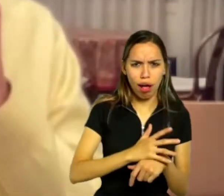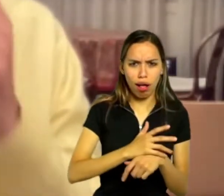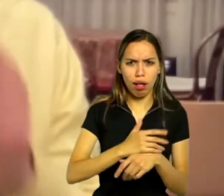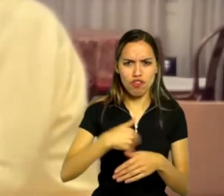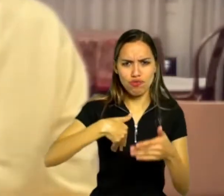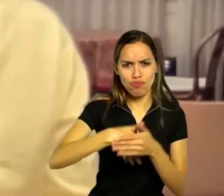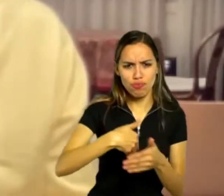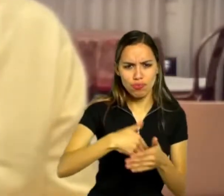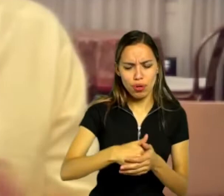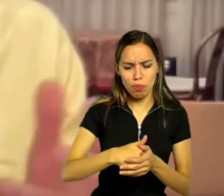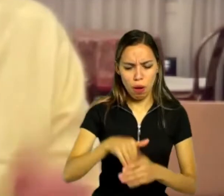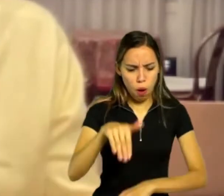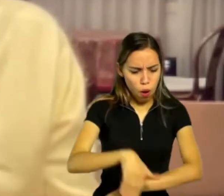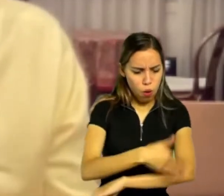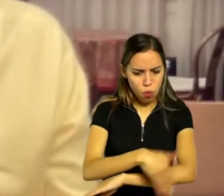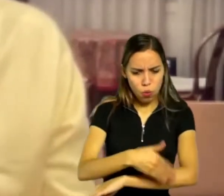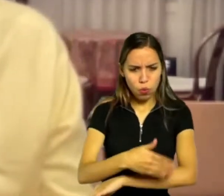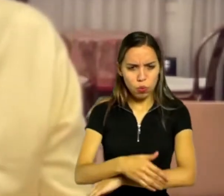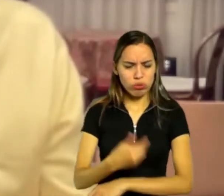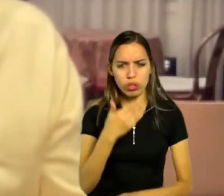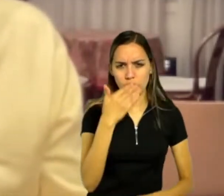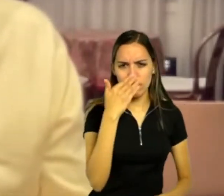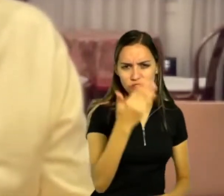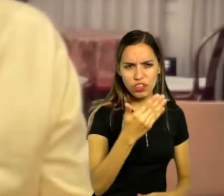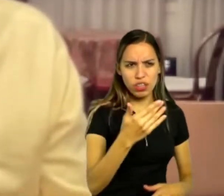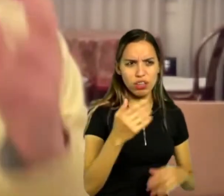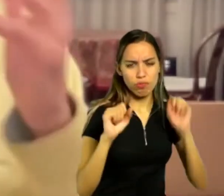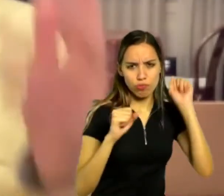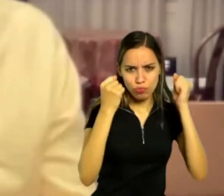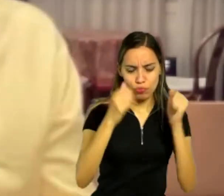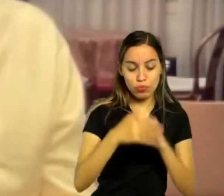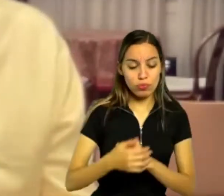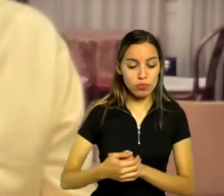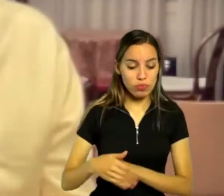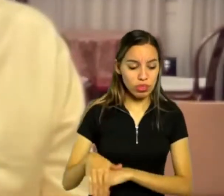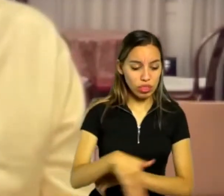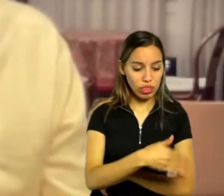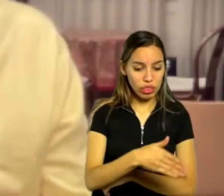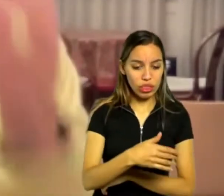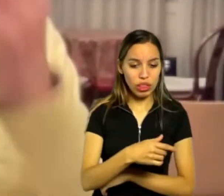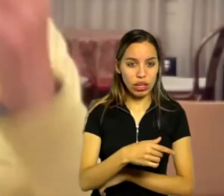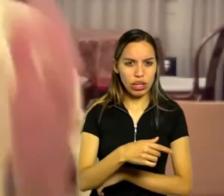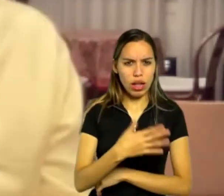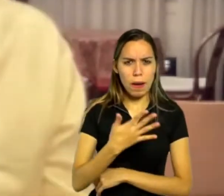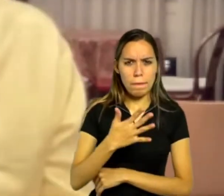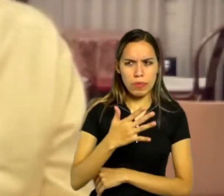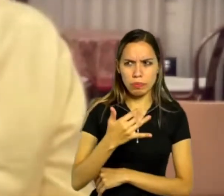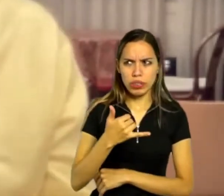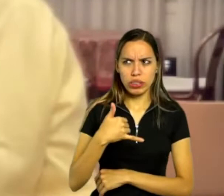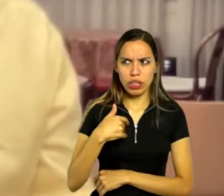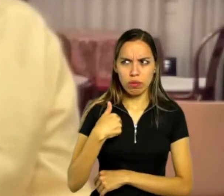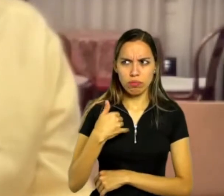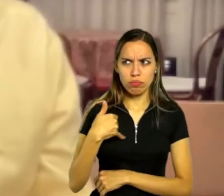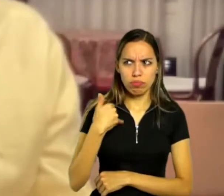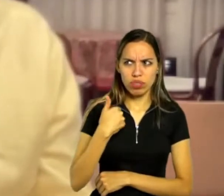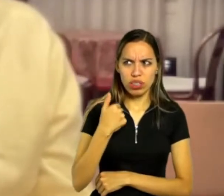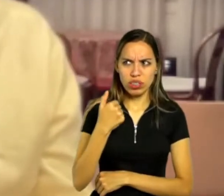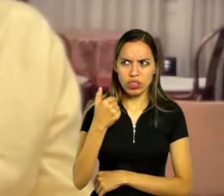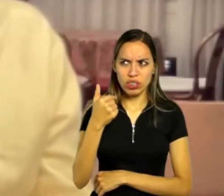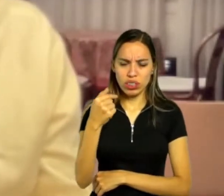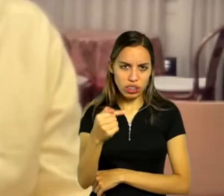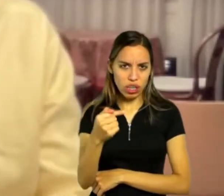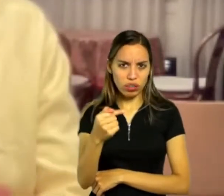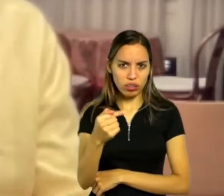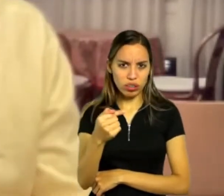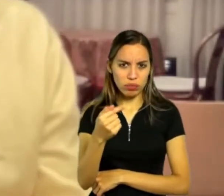Aí, quando eu tinha 7 anos, eu tive um problema e acordei com os olhos inchados, meu pai se